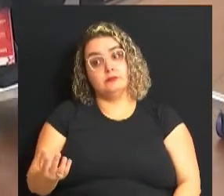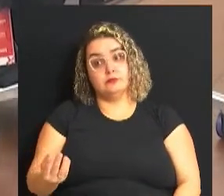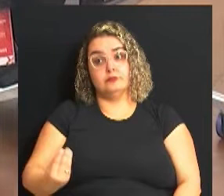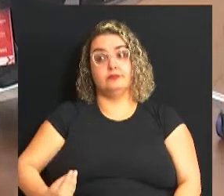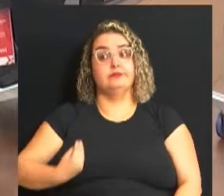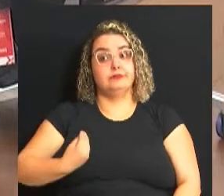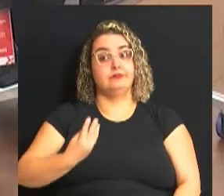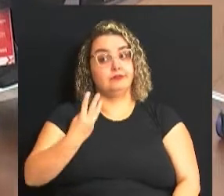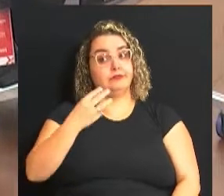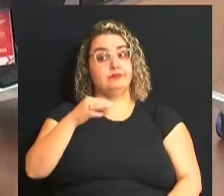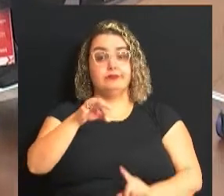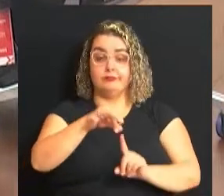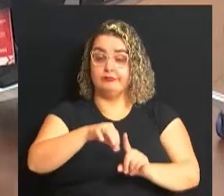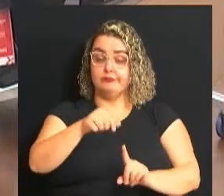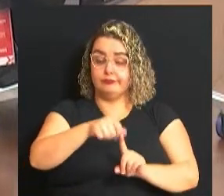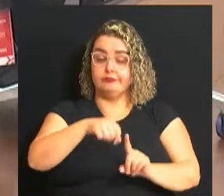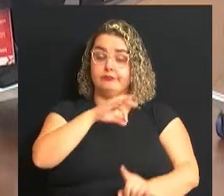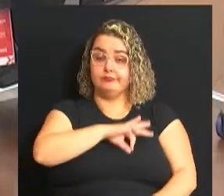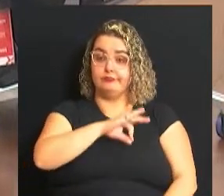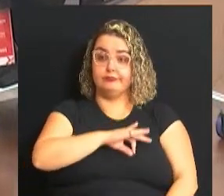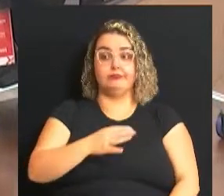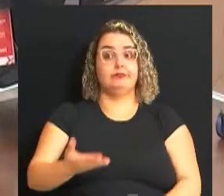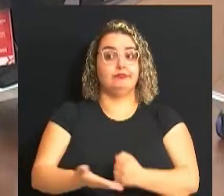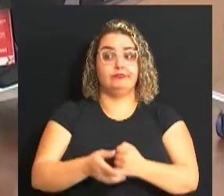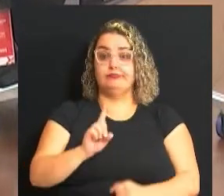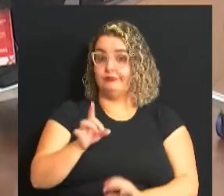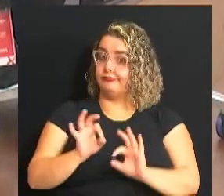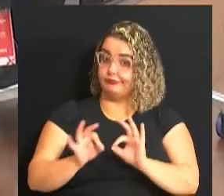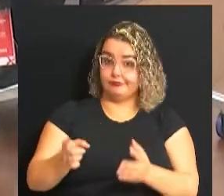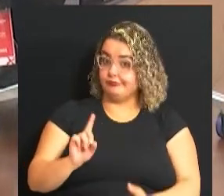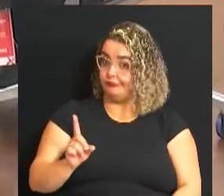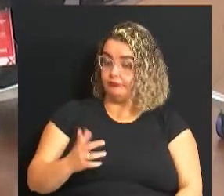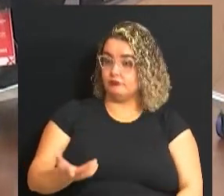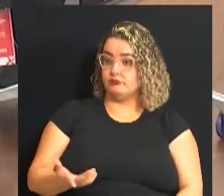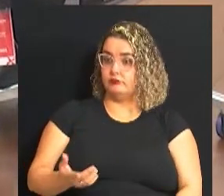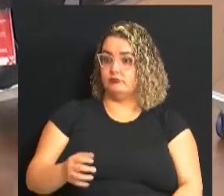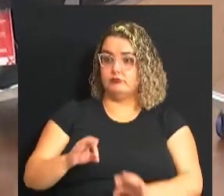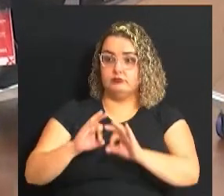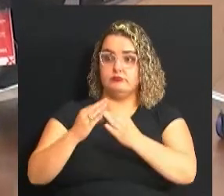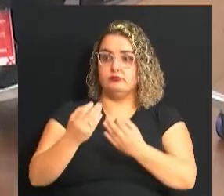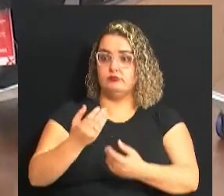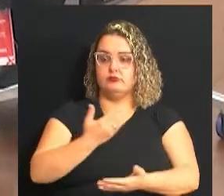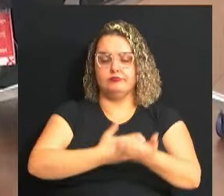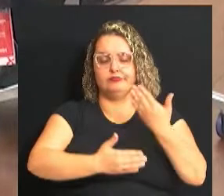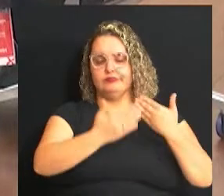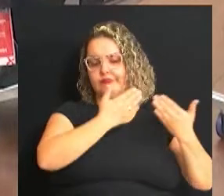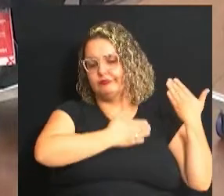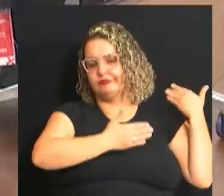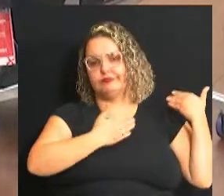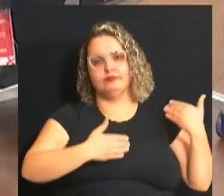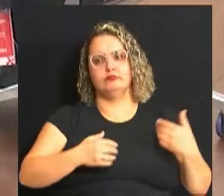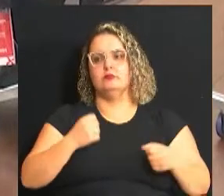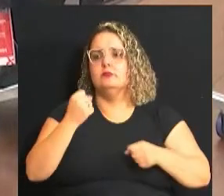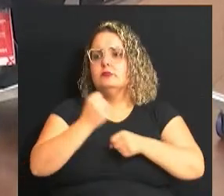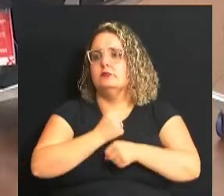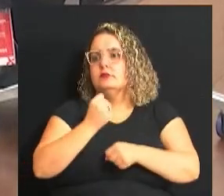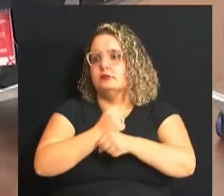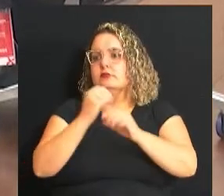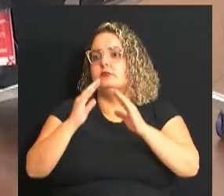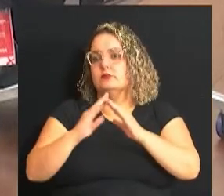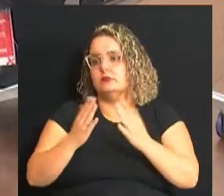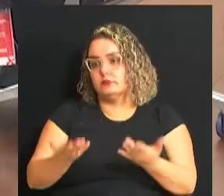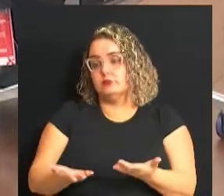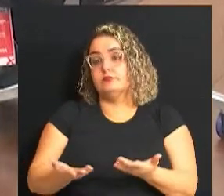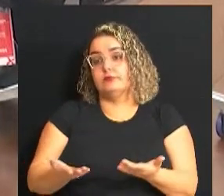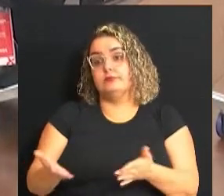mínimos não é algo tão simples, não. E essas famílias já há décadas, muitas vezes, morando, construindo com dificuldade suas casinhas, então, nessa